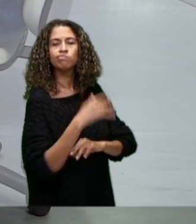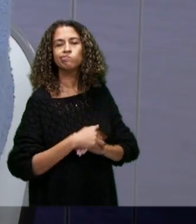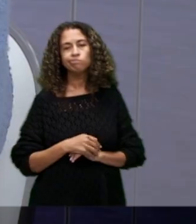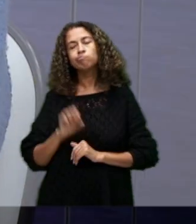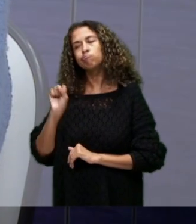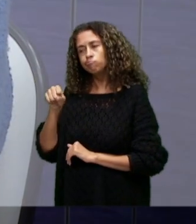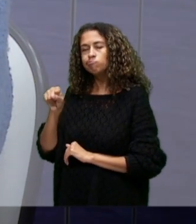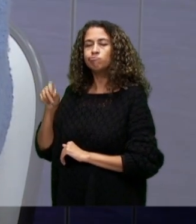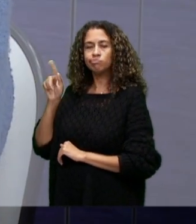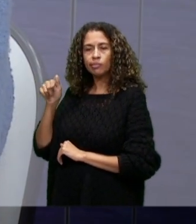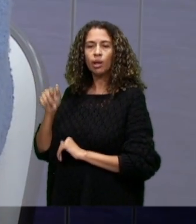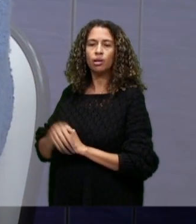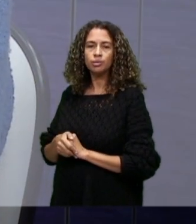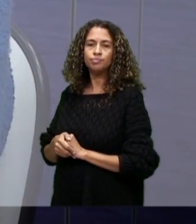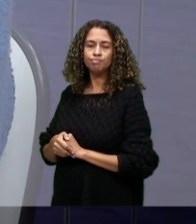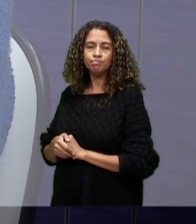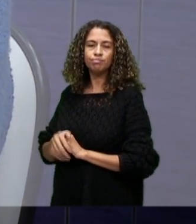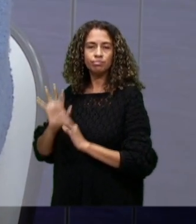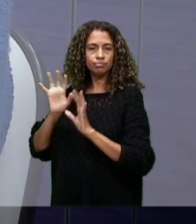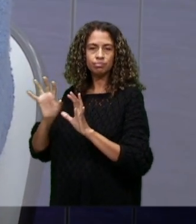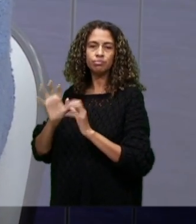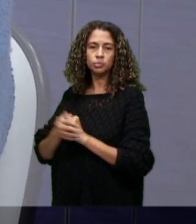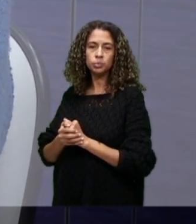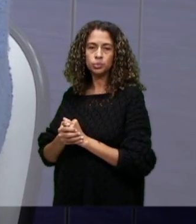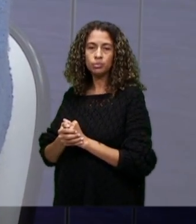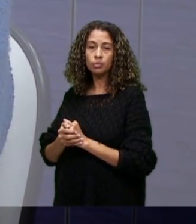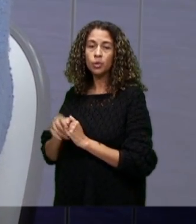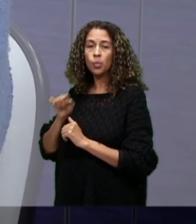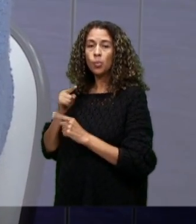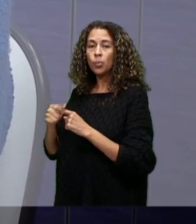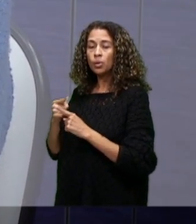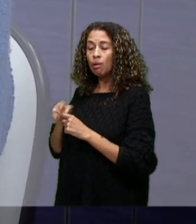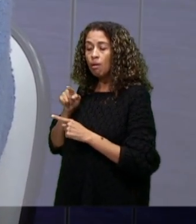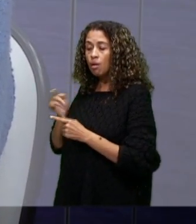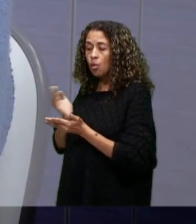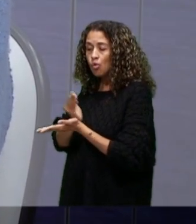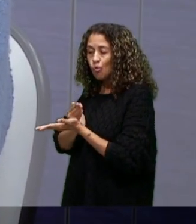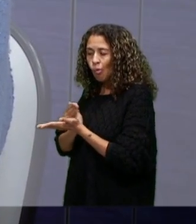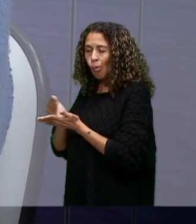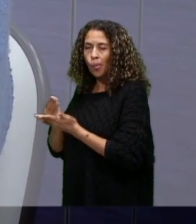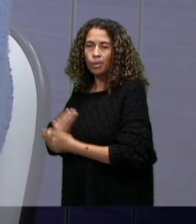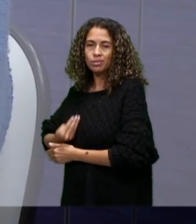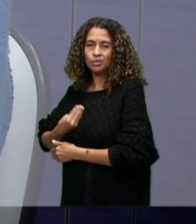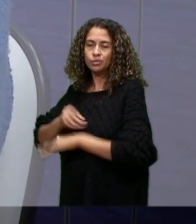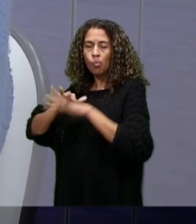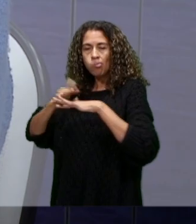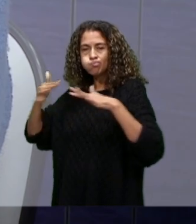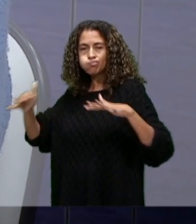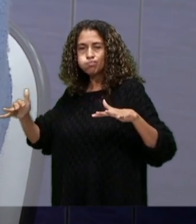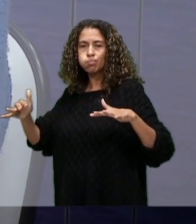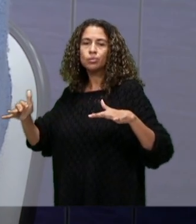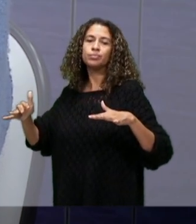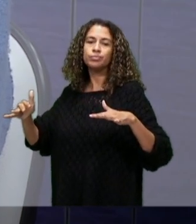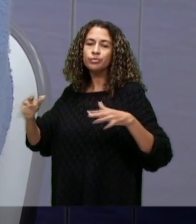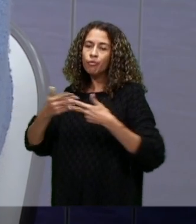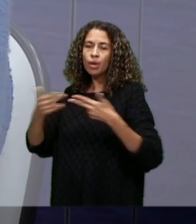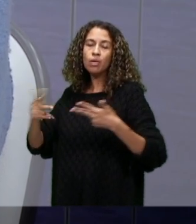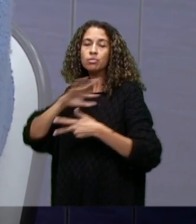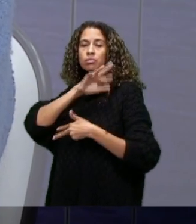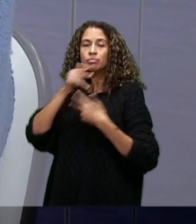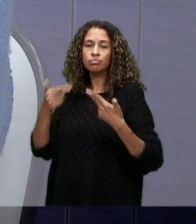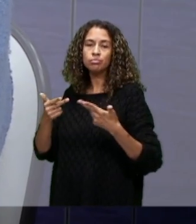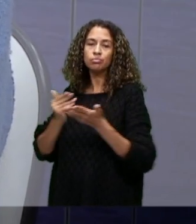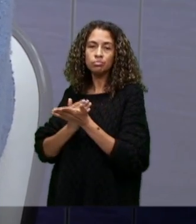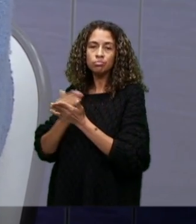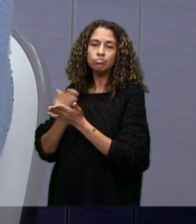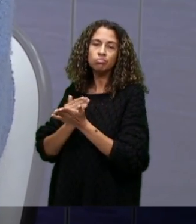eles são um grande exemplo disso, né? São os berçários da vida marinha e grande parte da população, quando a gente fala em manguezal, tem